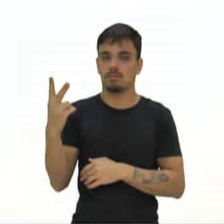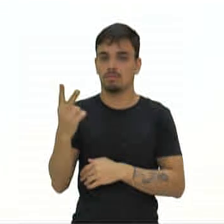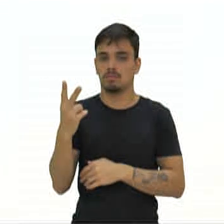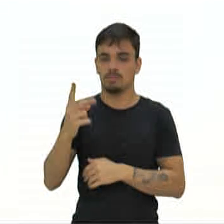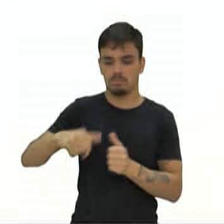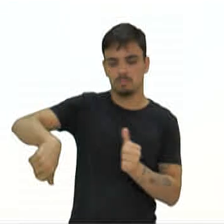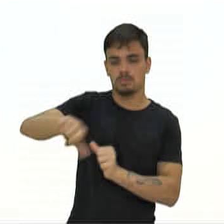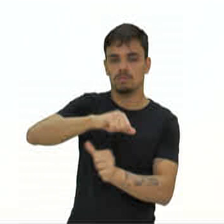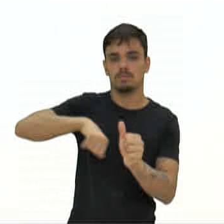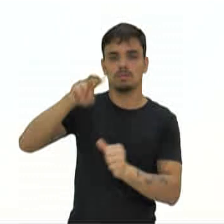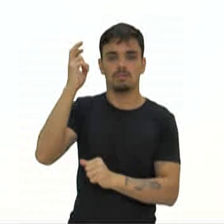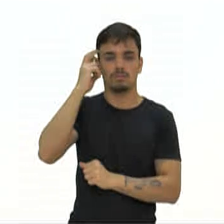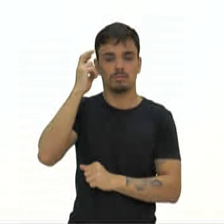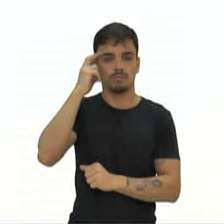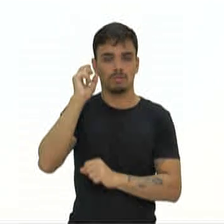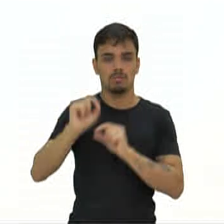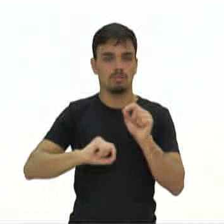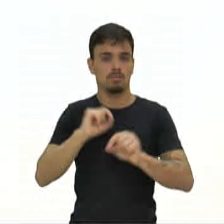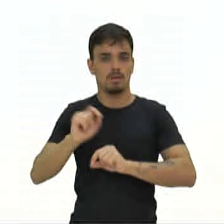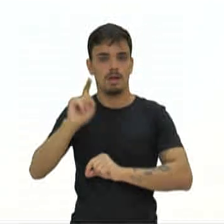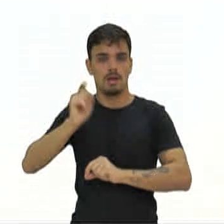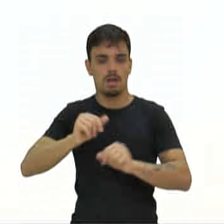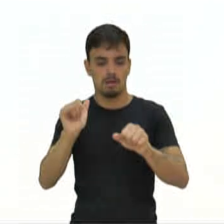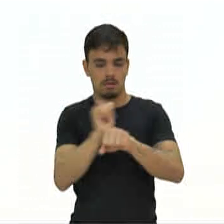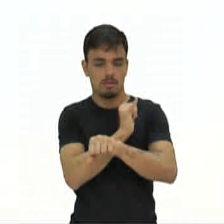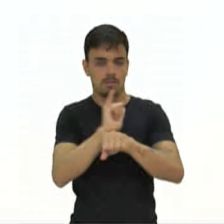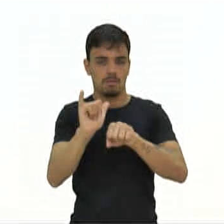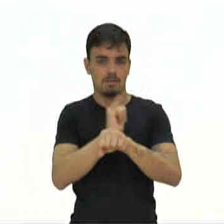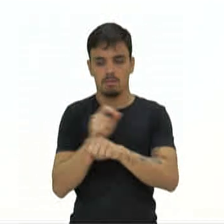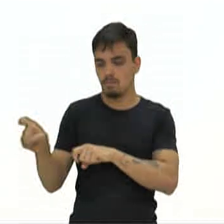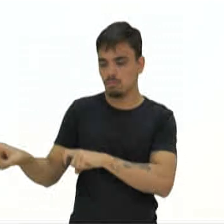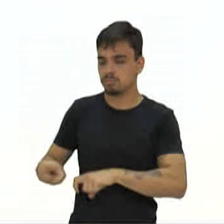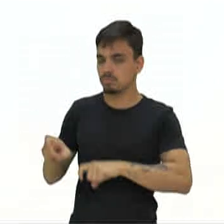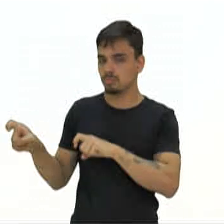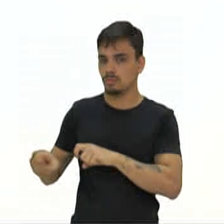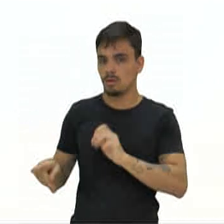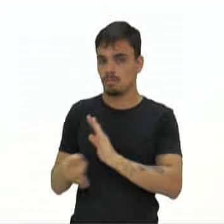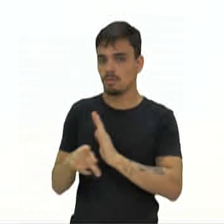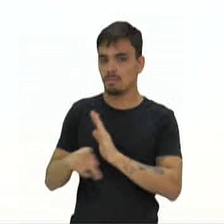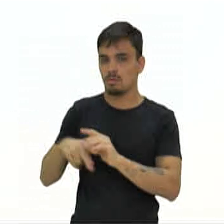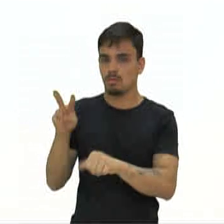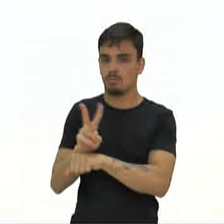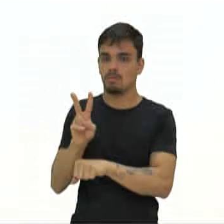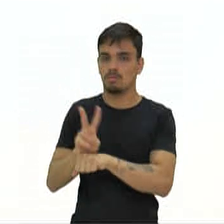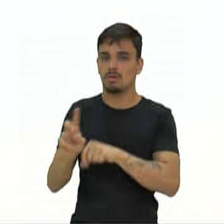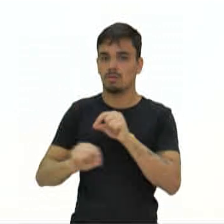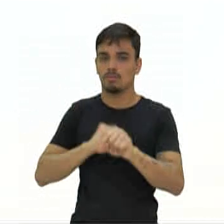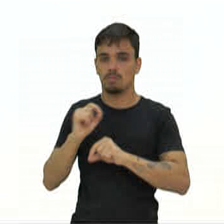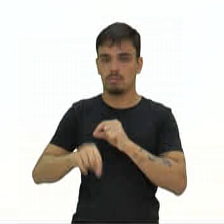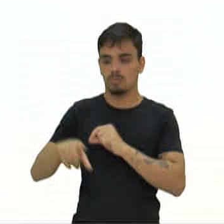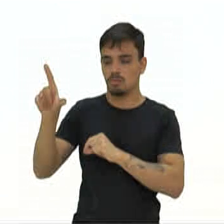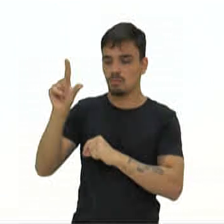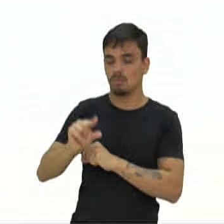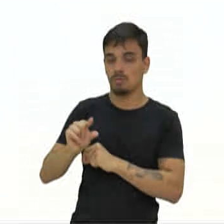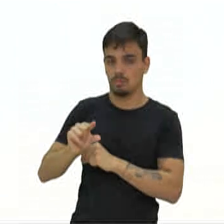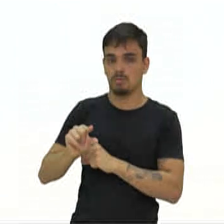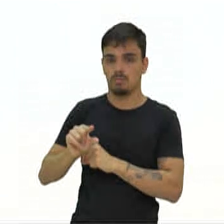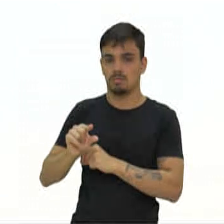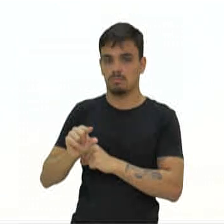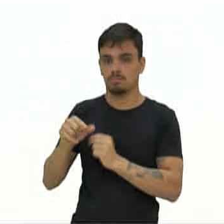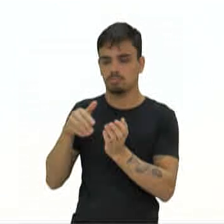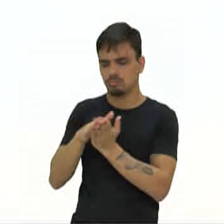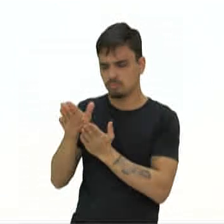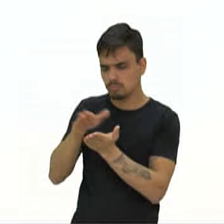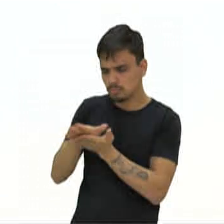culturas. É uma técnica agrícola de conservação que visa o quê? Diminuir a exaustão